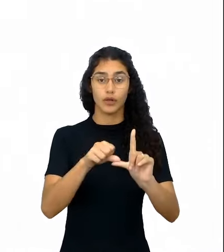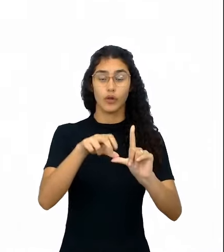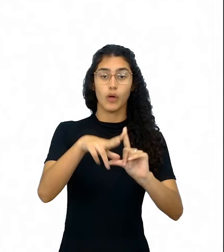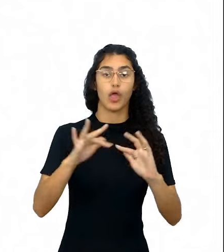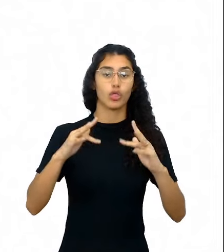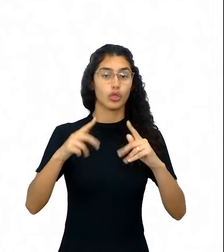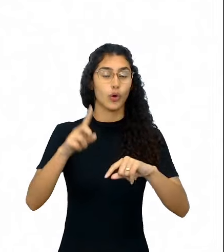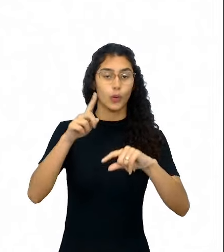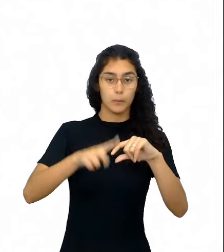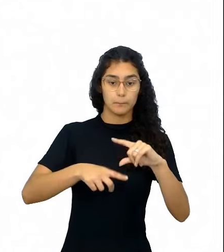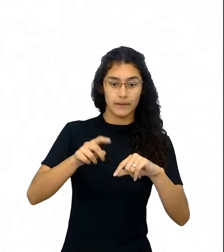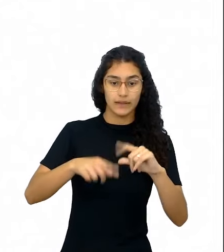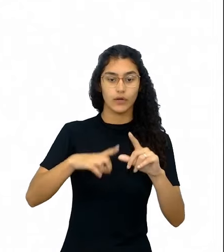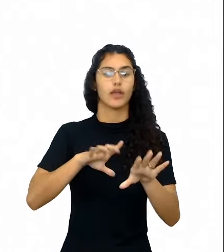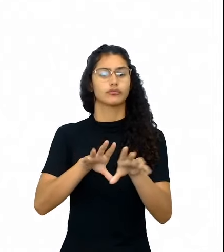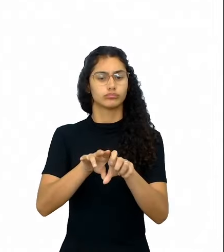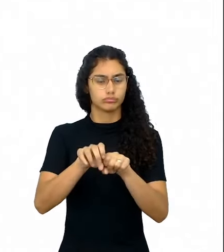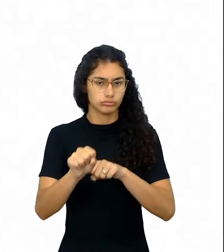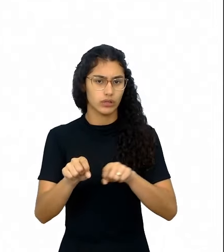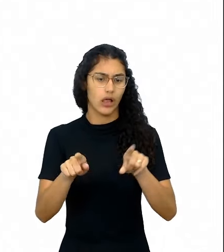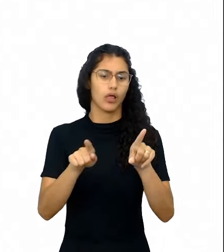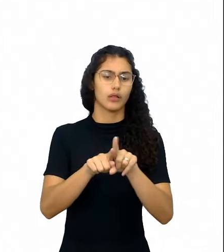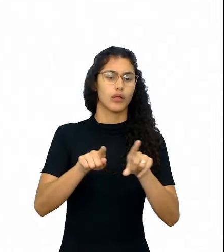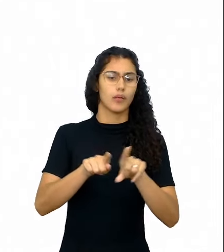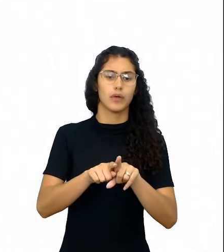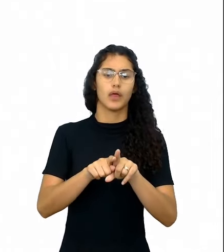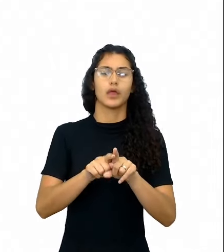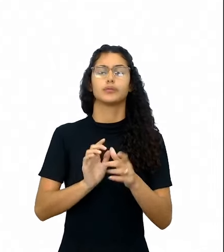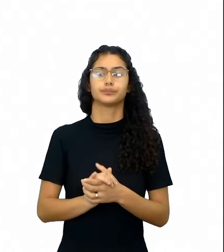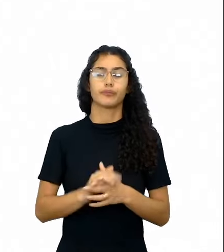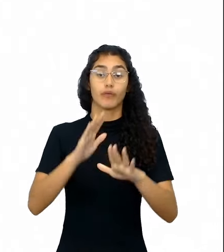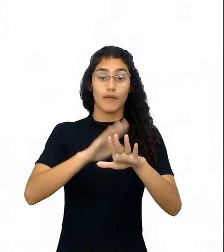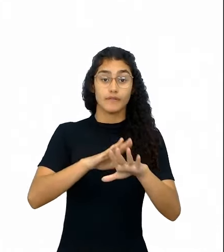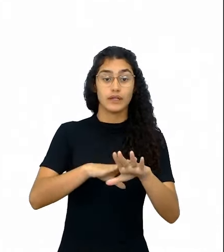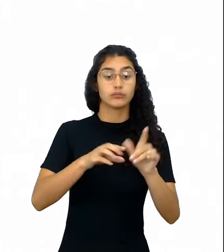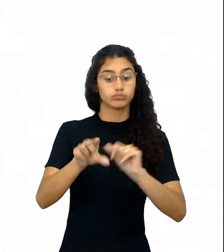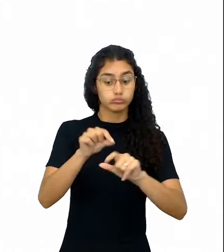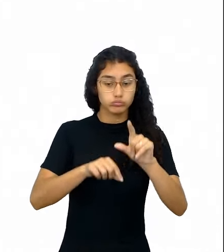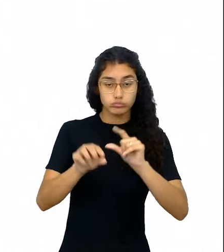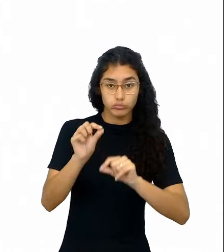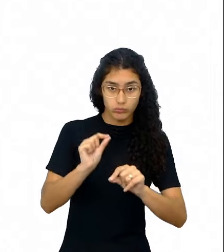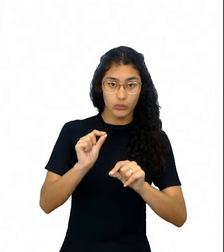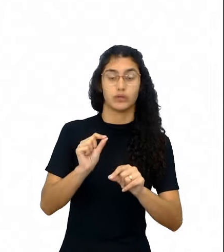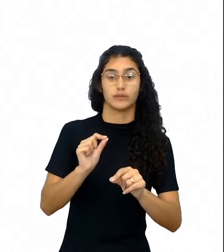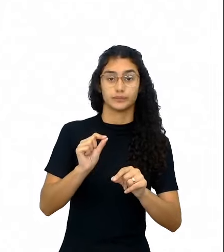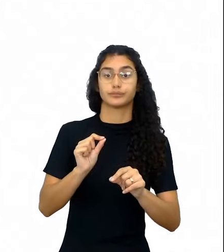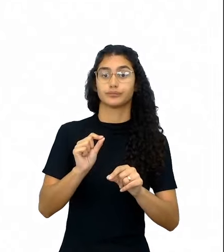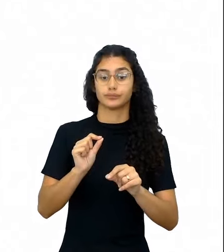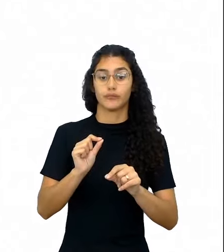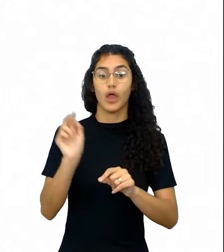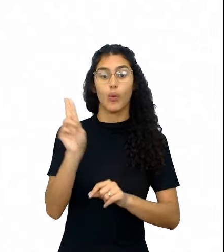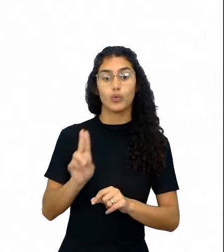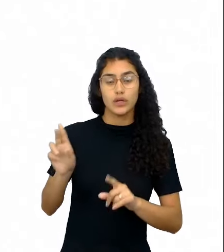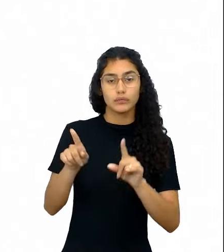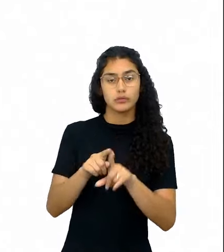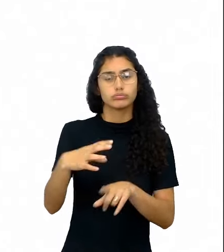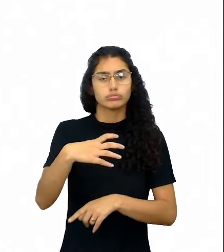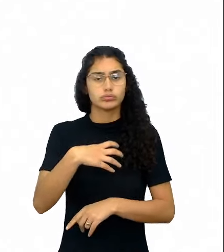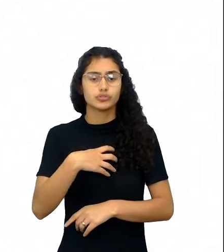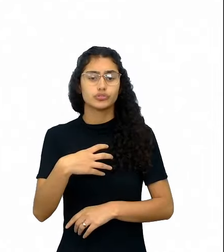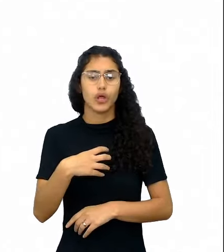material, todas as formações, todas as reflexões, fazendo a seleção e utilizando de